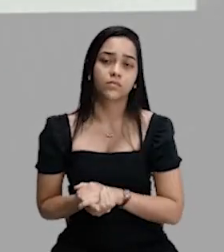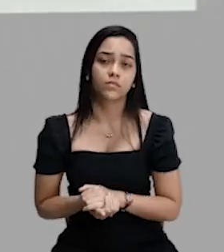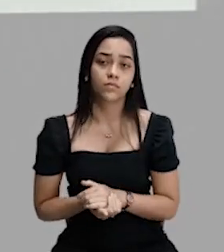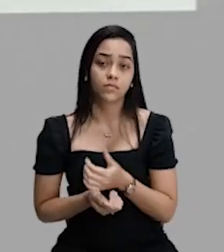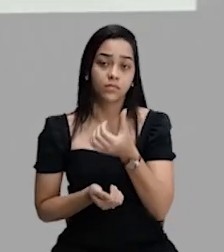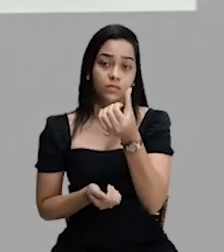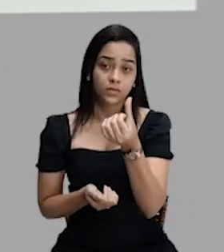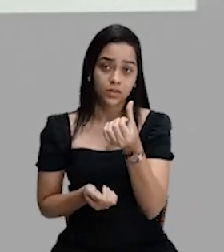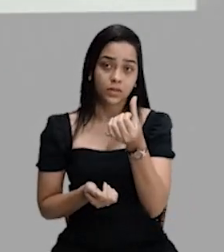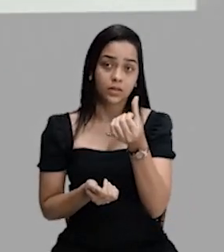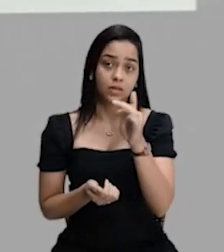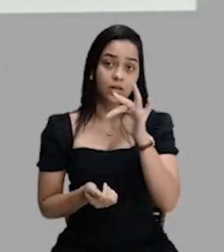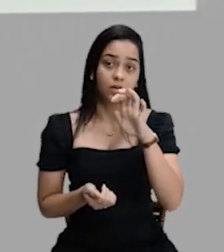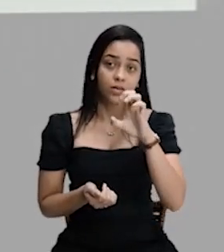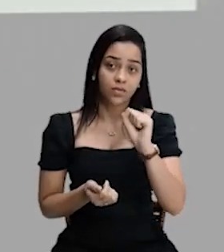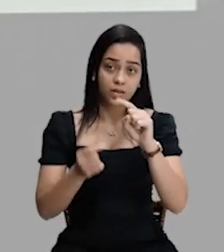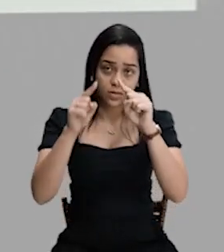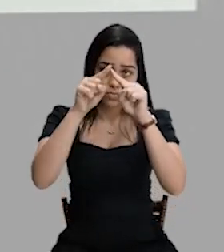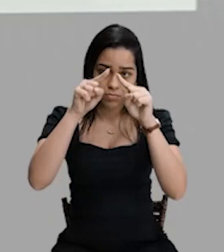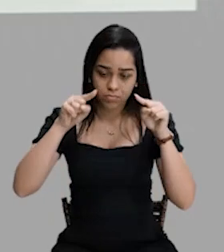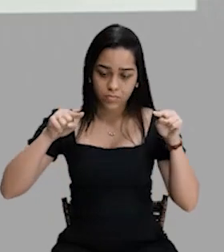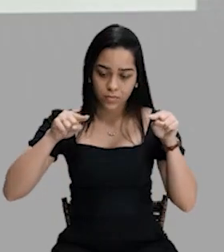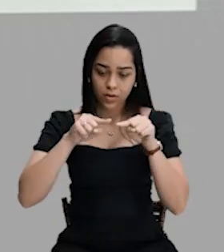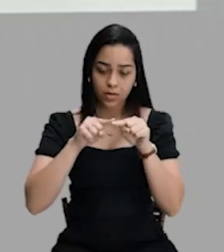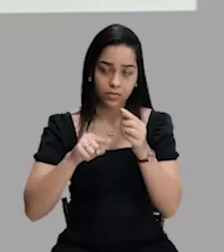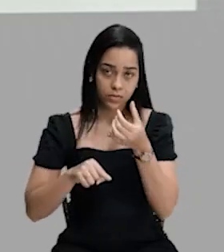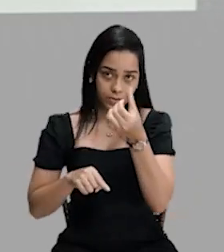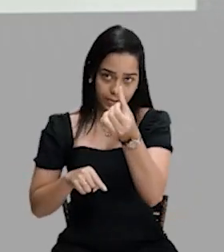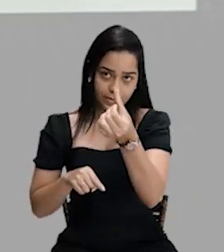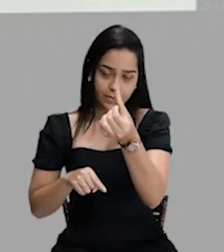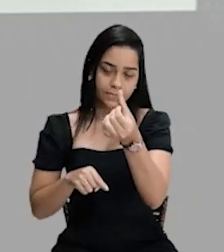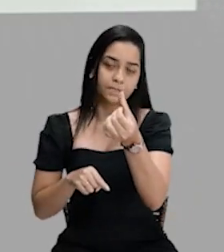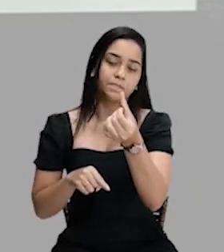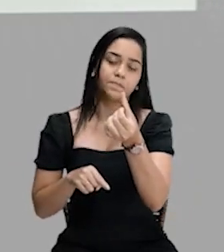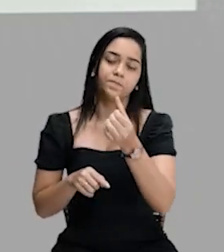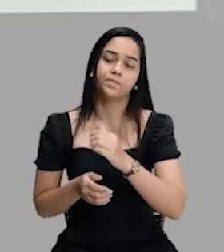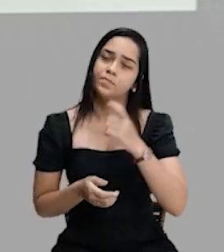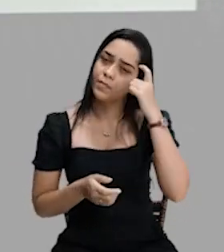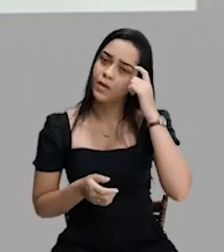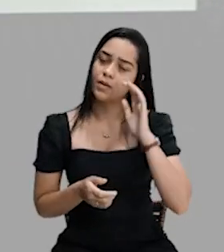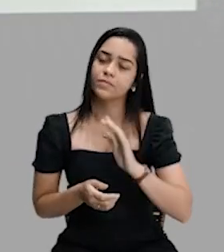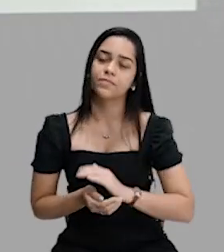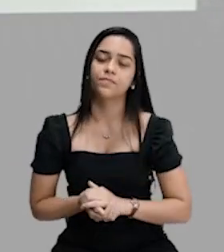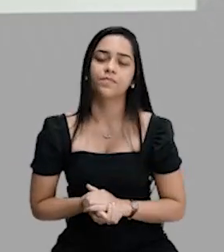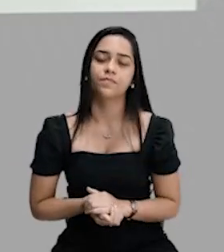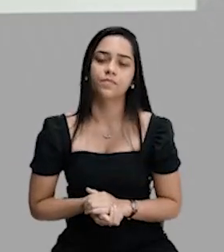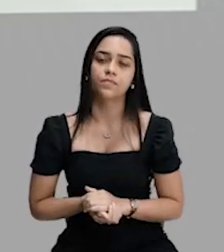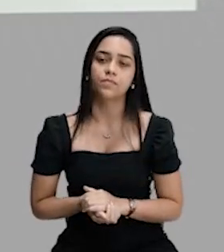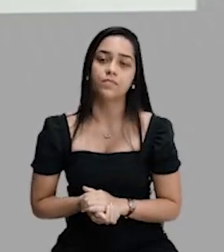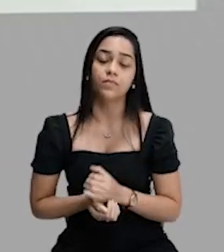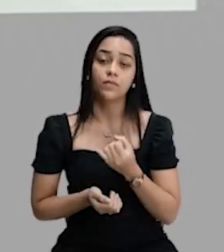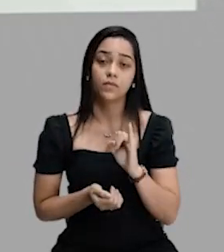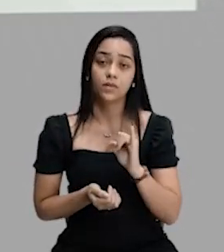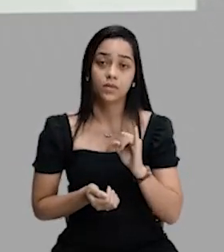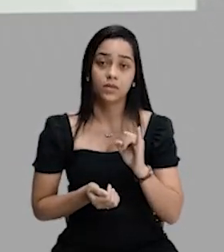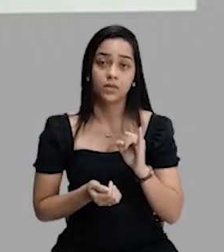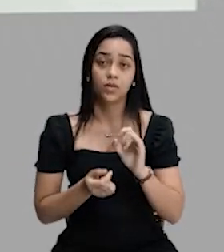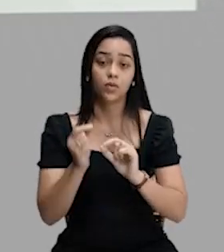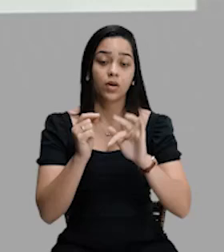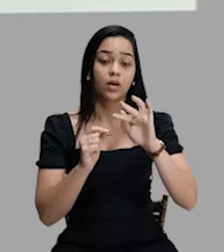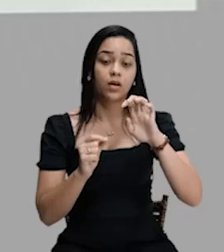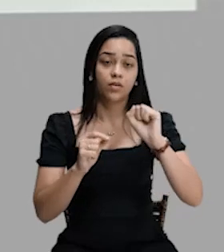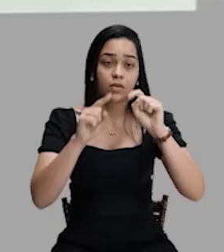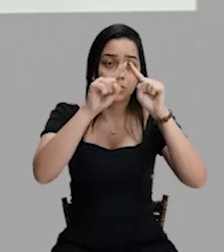seis Faces triangulares são seis Faces triangulares pensem comigo se é fácil é um triângulo